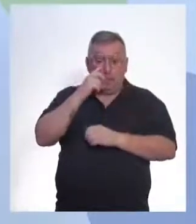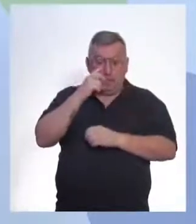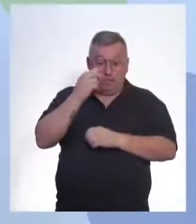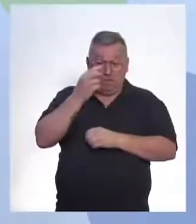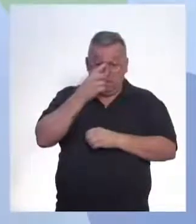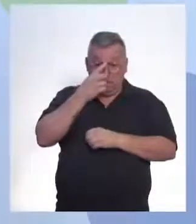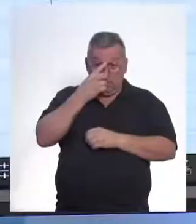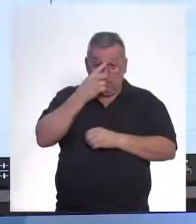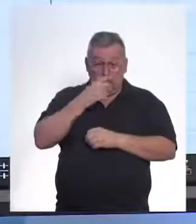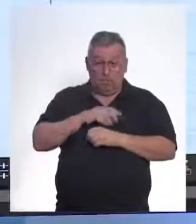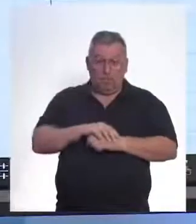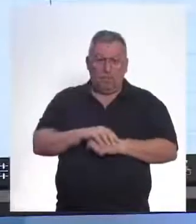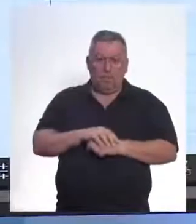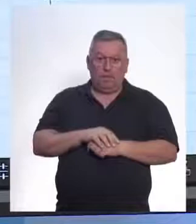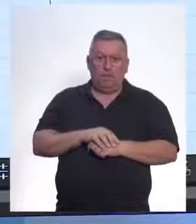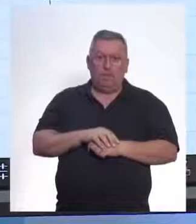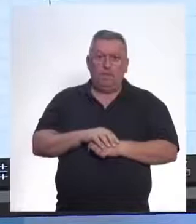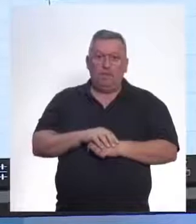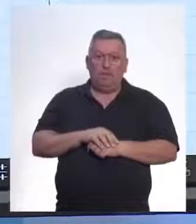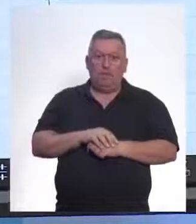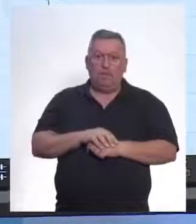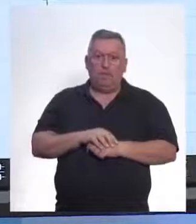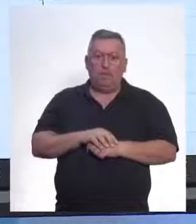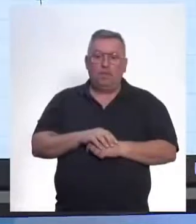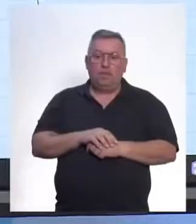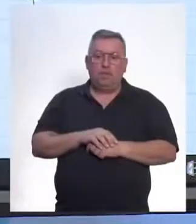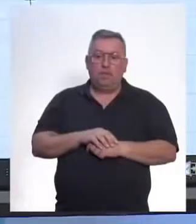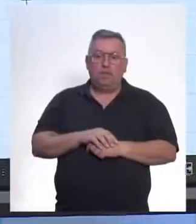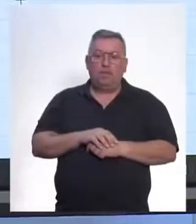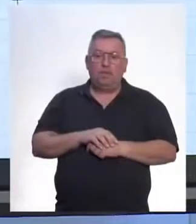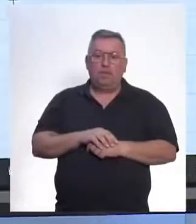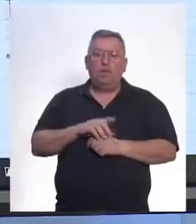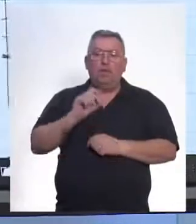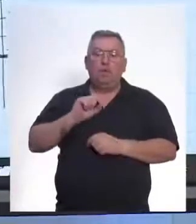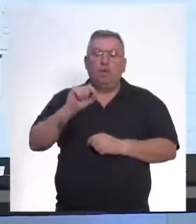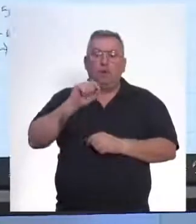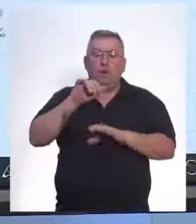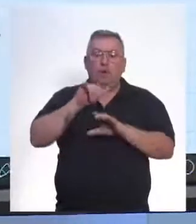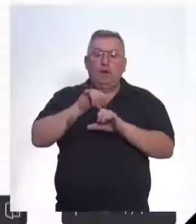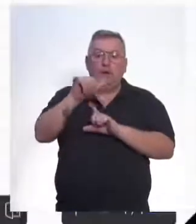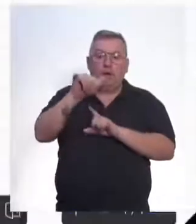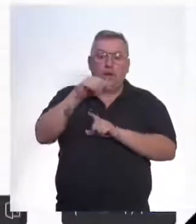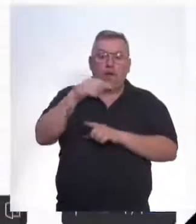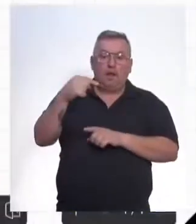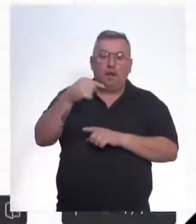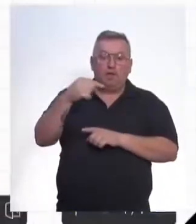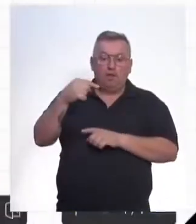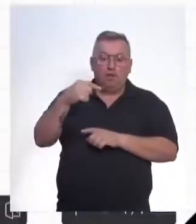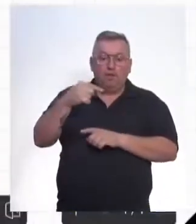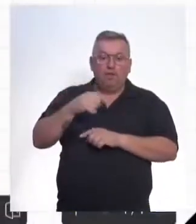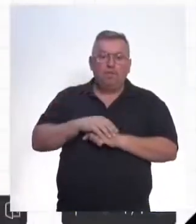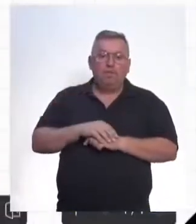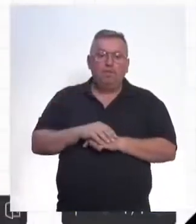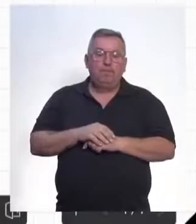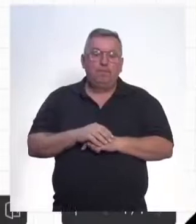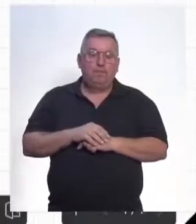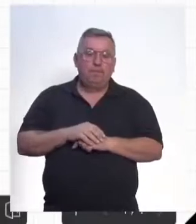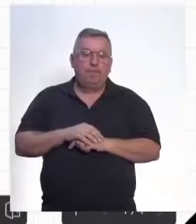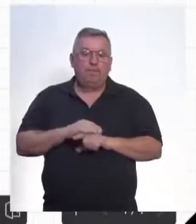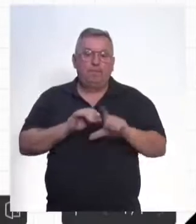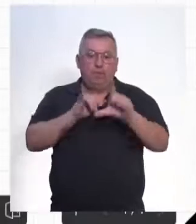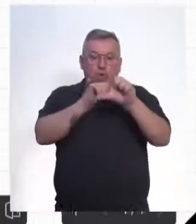reta do Y, né? Exato, que é o valor que é diferente de 0. Só que Y ele é negativo, correto? Então,